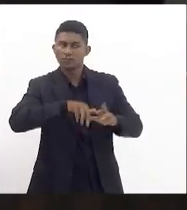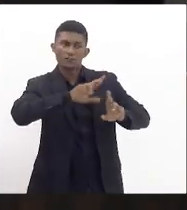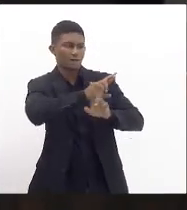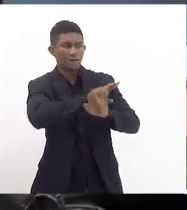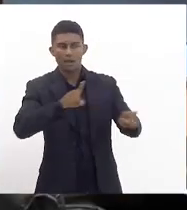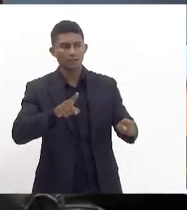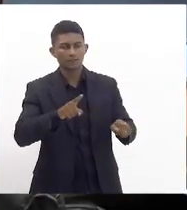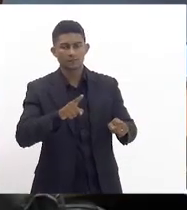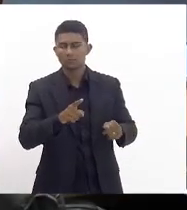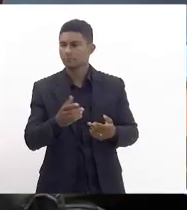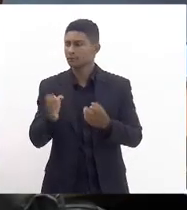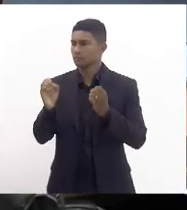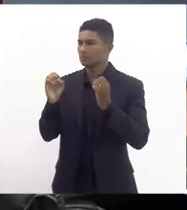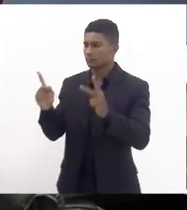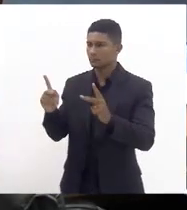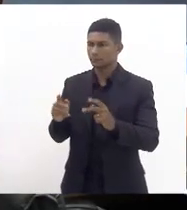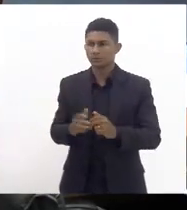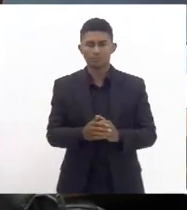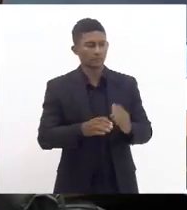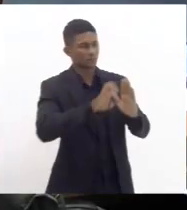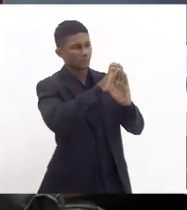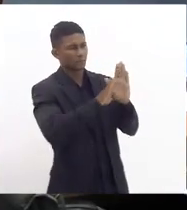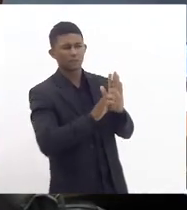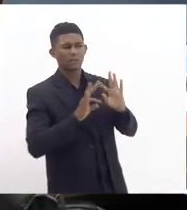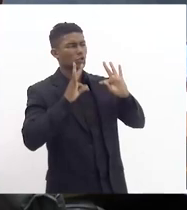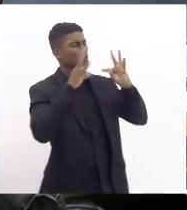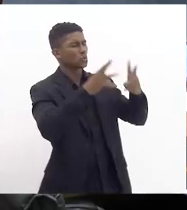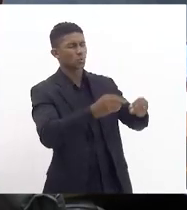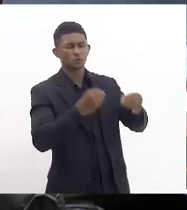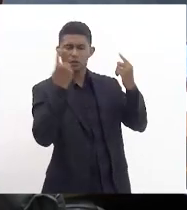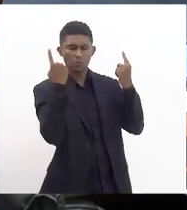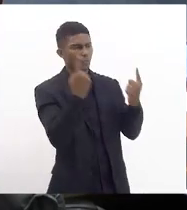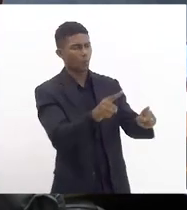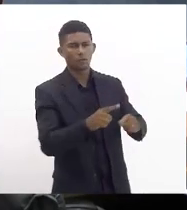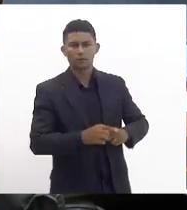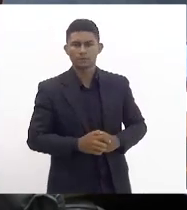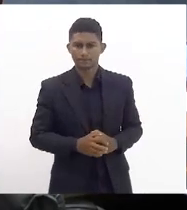Luiz Paulo. Contrário a todas as emendas.